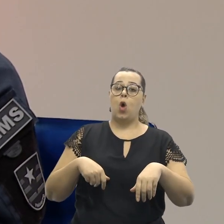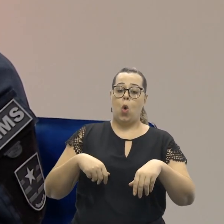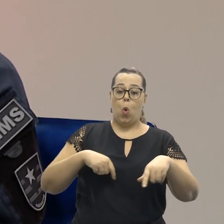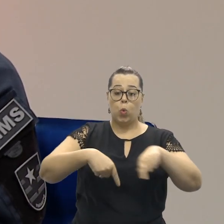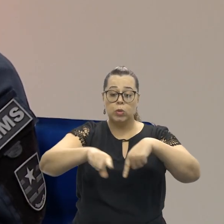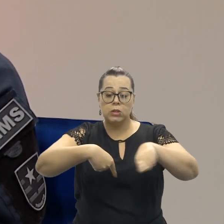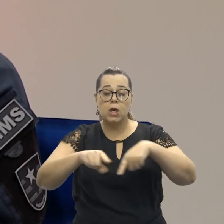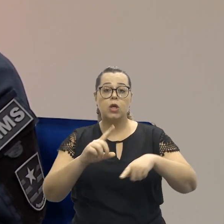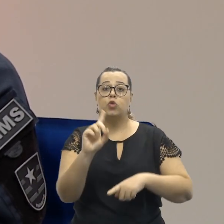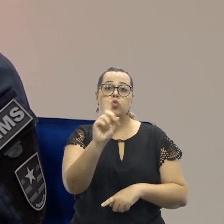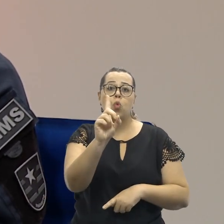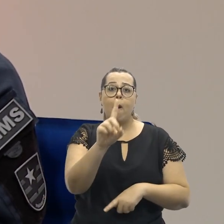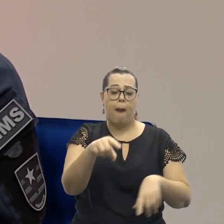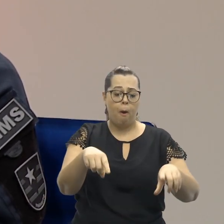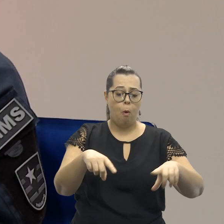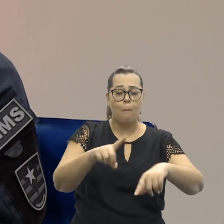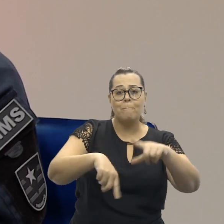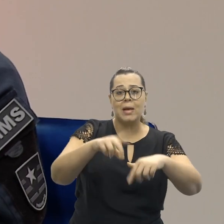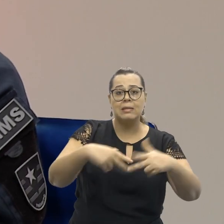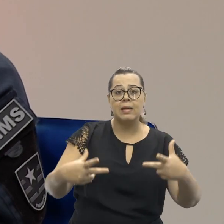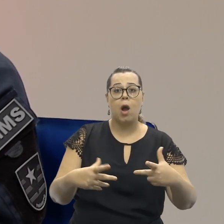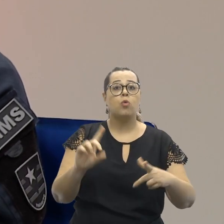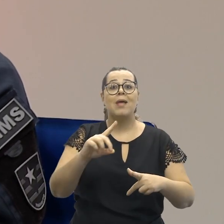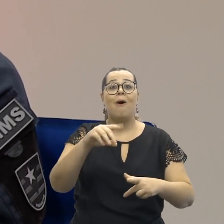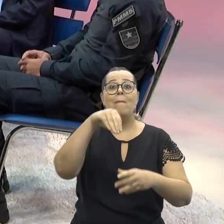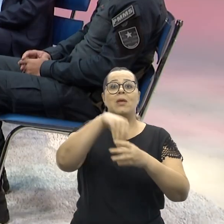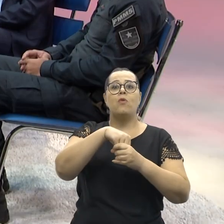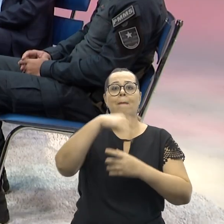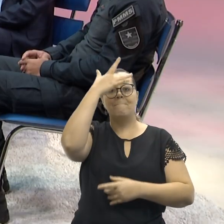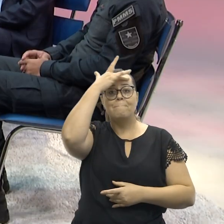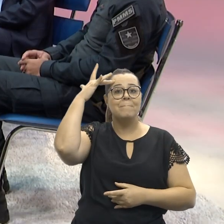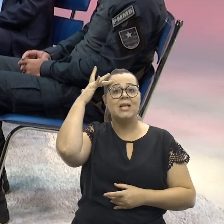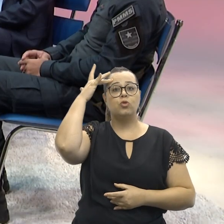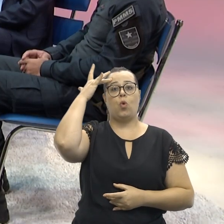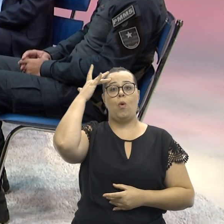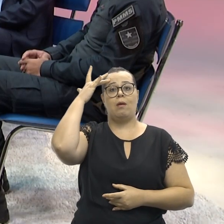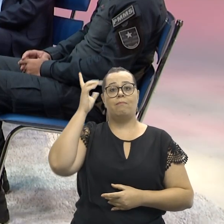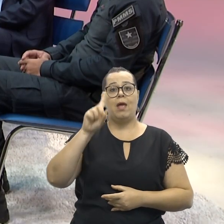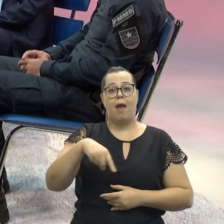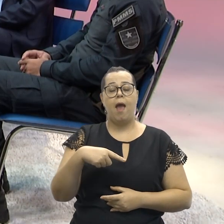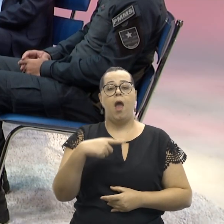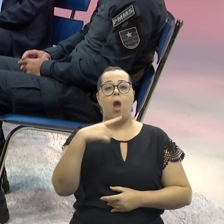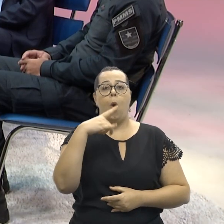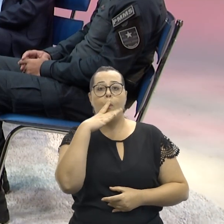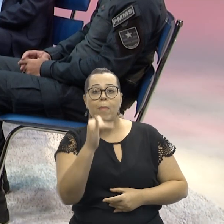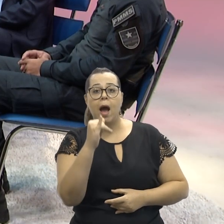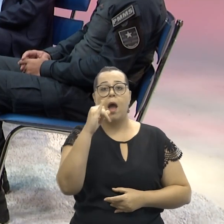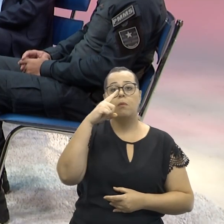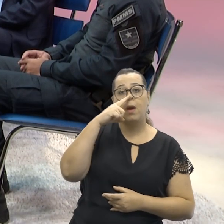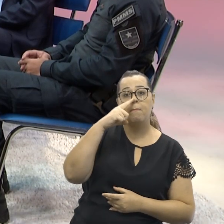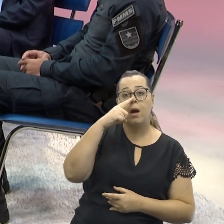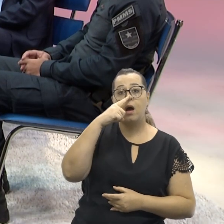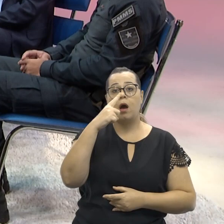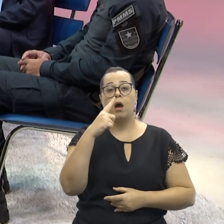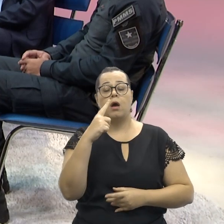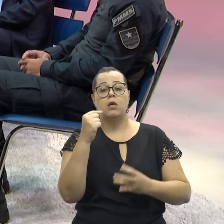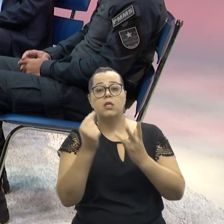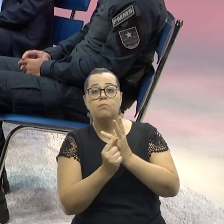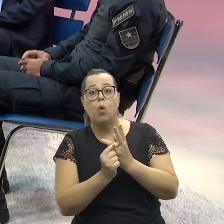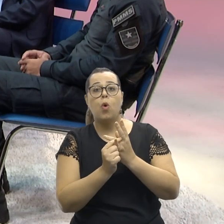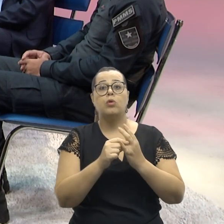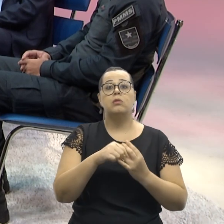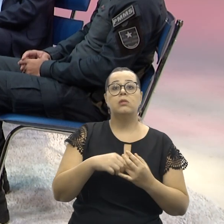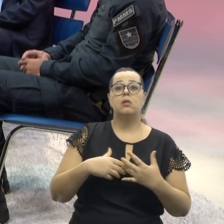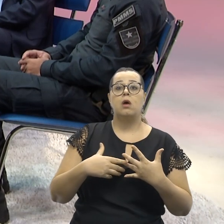não é um veículo, o trânsito é composto de um pai de família, de um filho, de uma esposa, de uma mãe. Então é preciso esse olhar mais